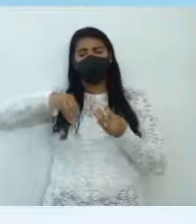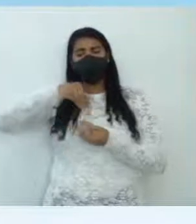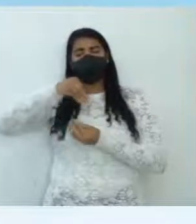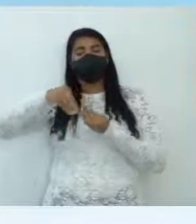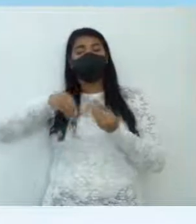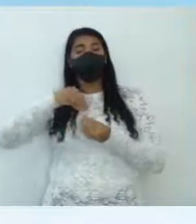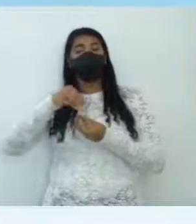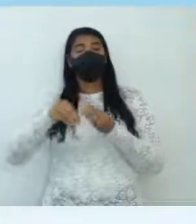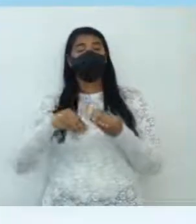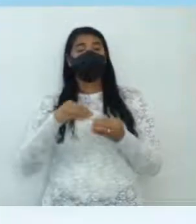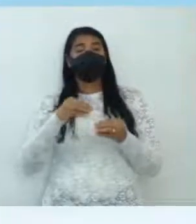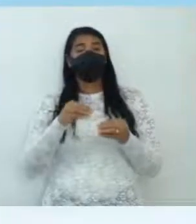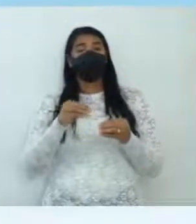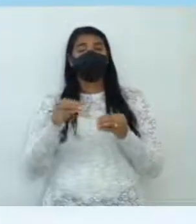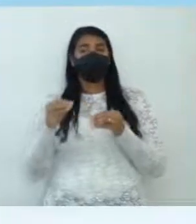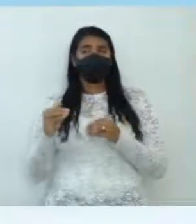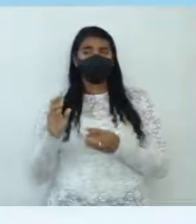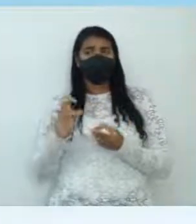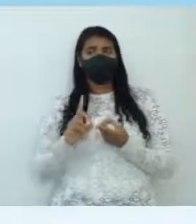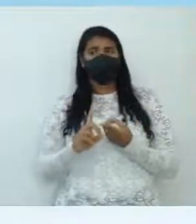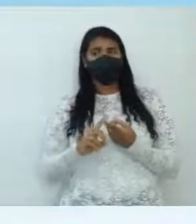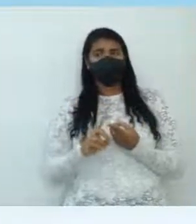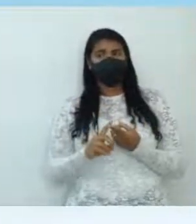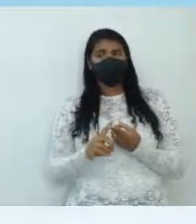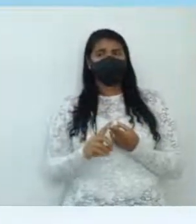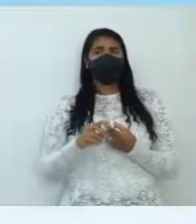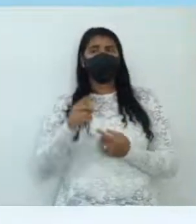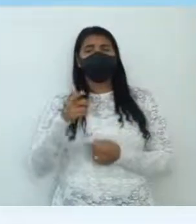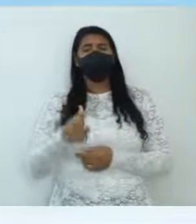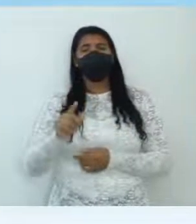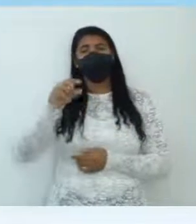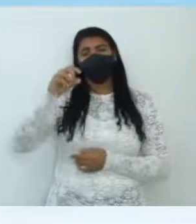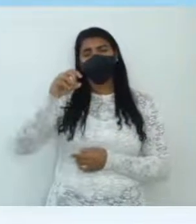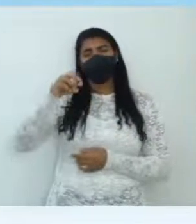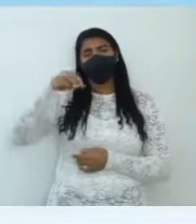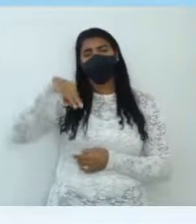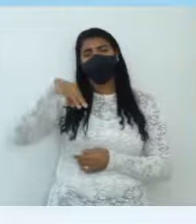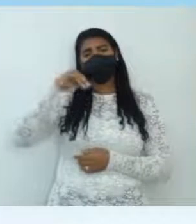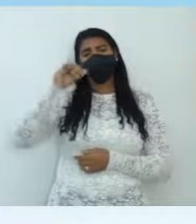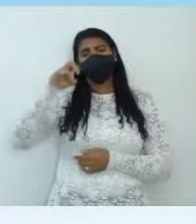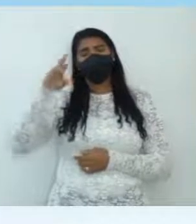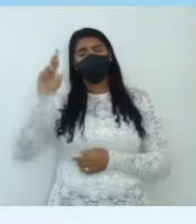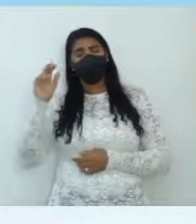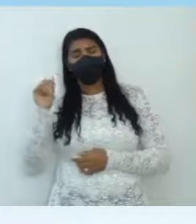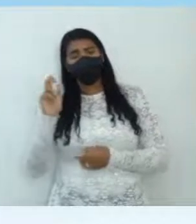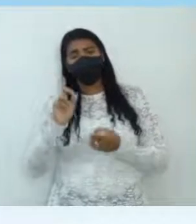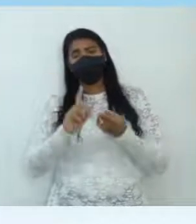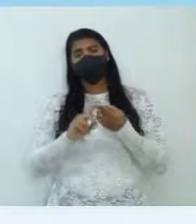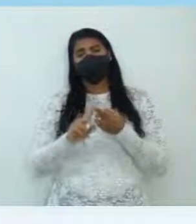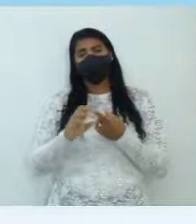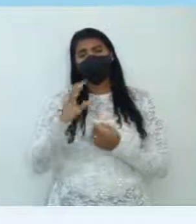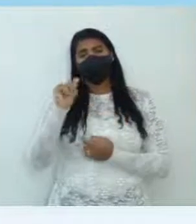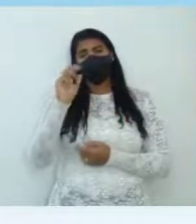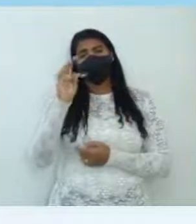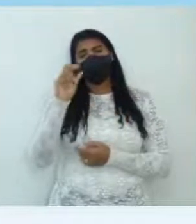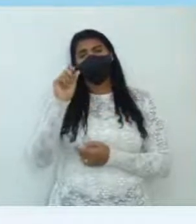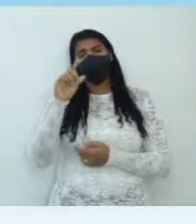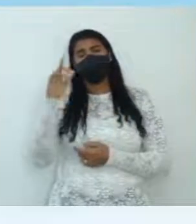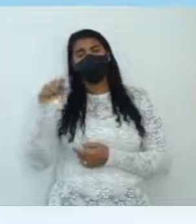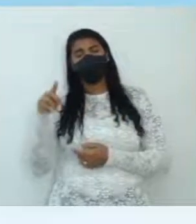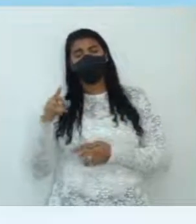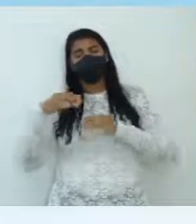também retiradas de minerais e catalisações de reações. E após